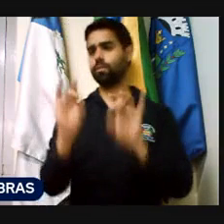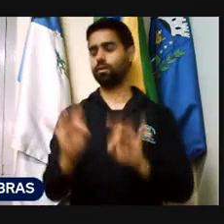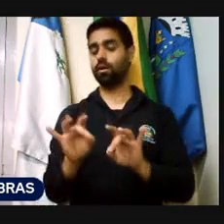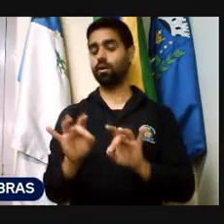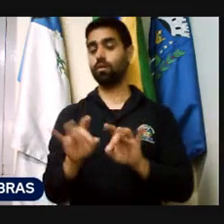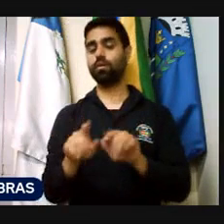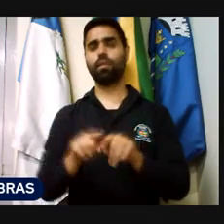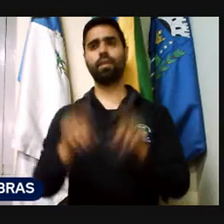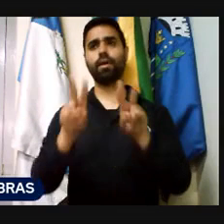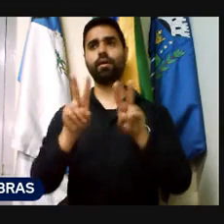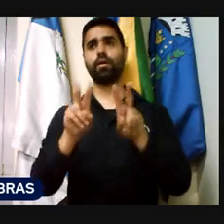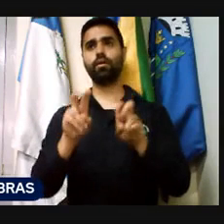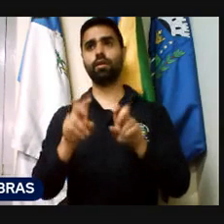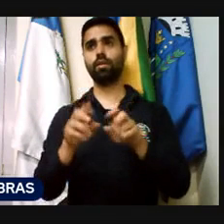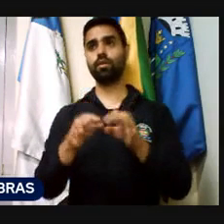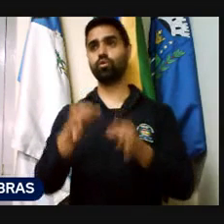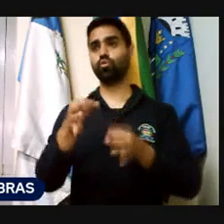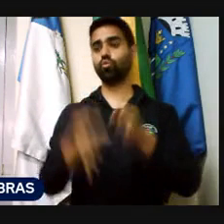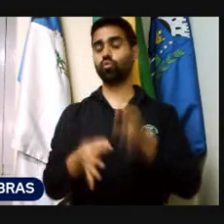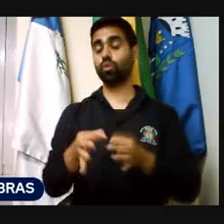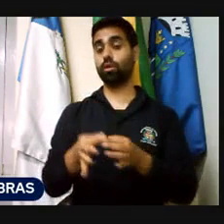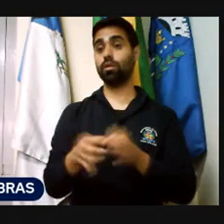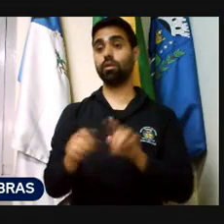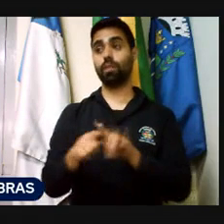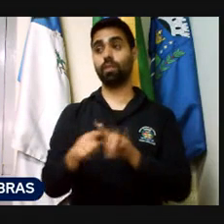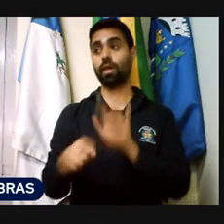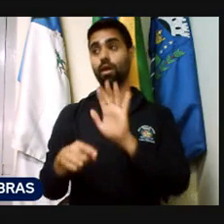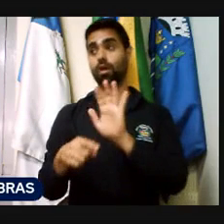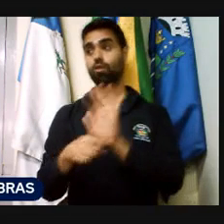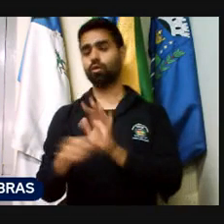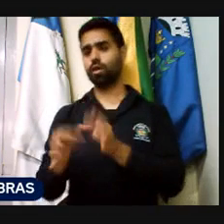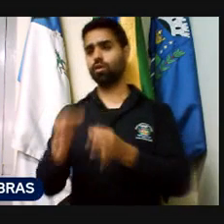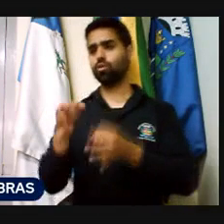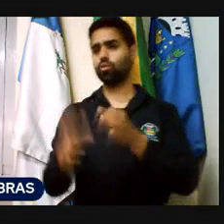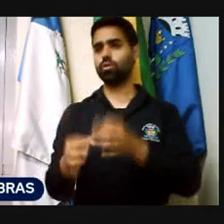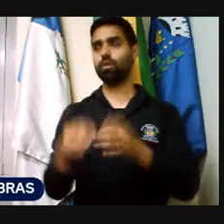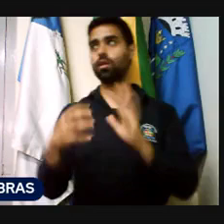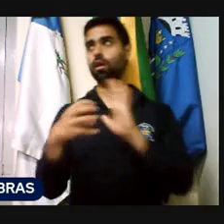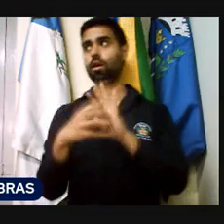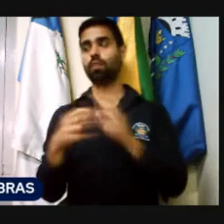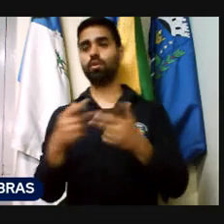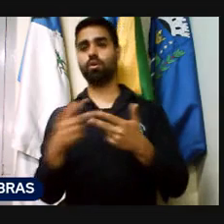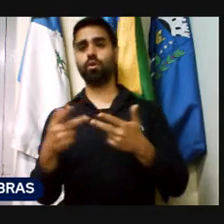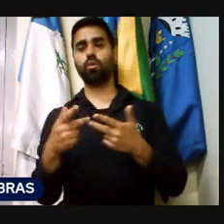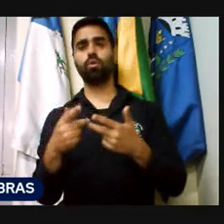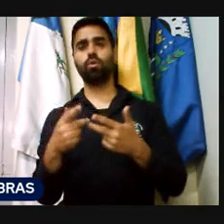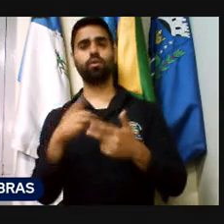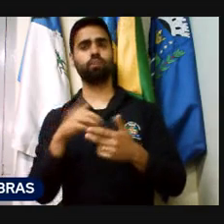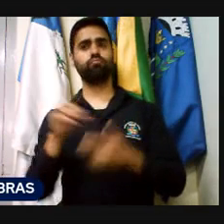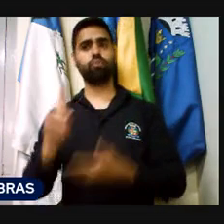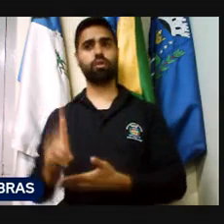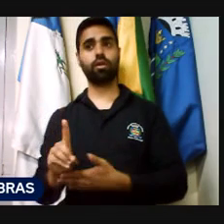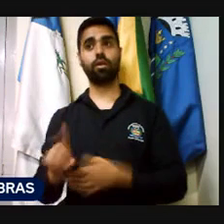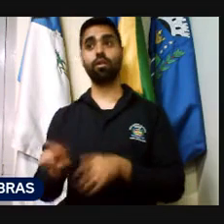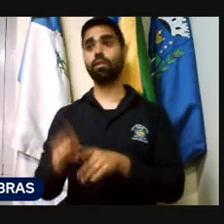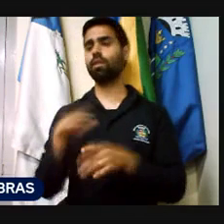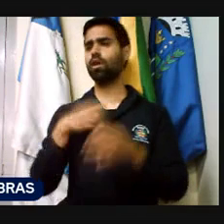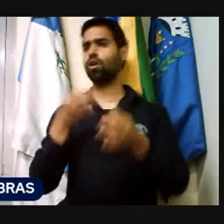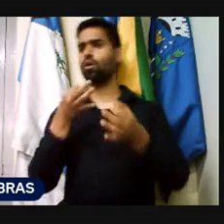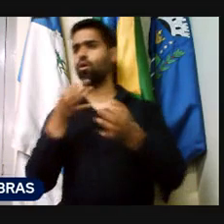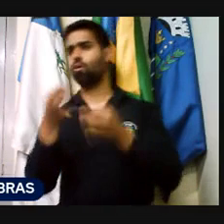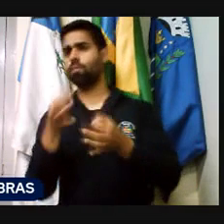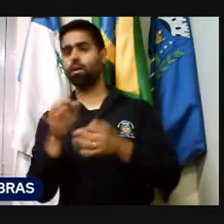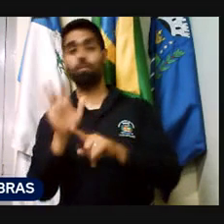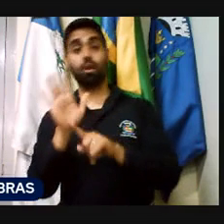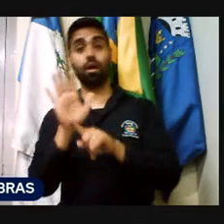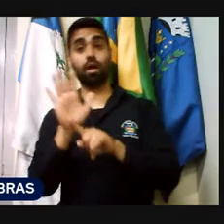em assuntos de natureza jurídica. Prestar assistência jurídica aos órgãos da Câmara, principalmente em questões doutrinárias de direito. Emitir parecer de caráter